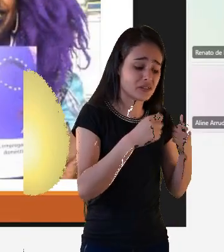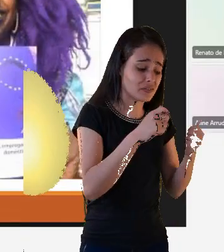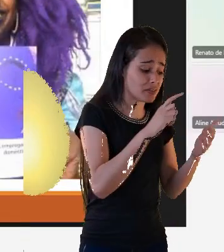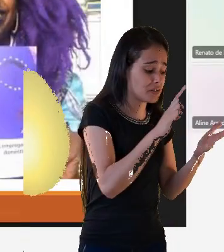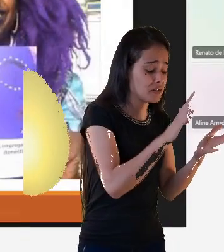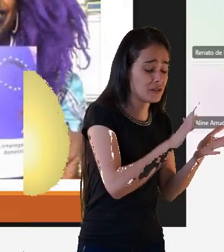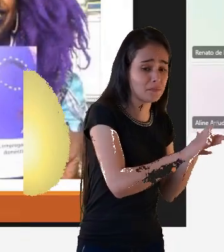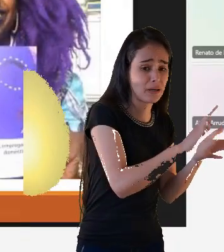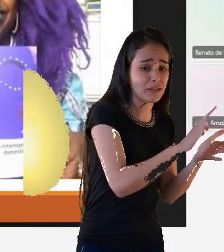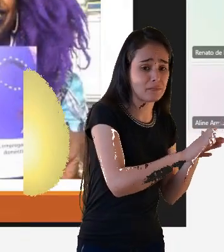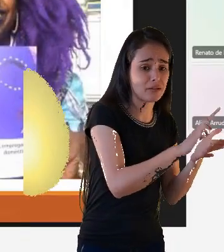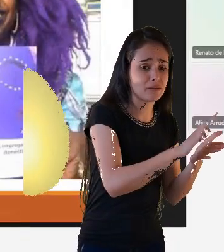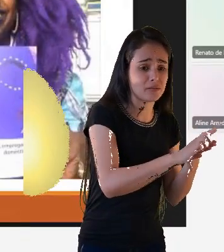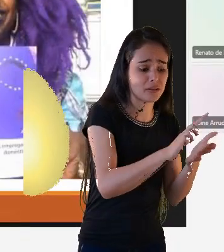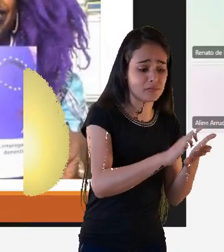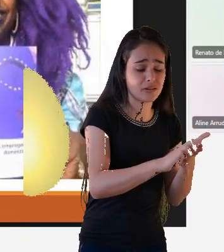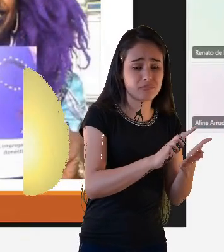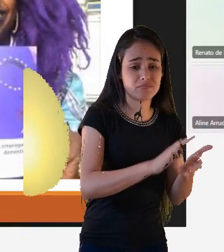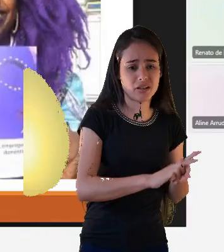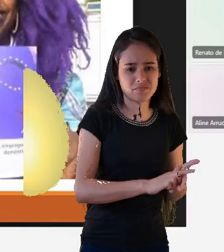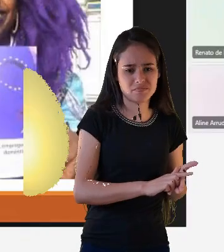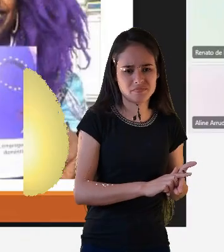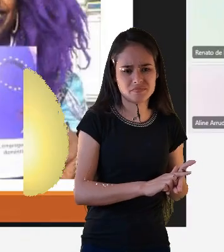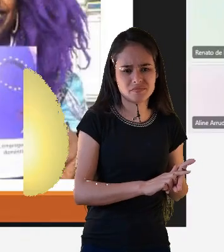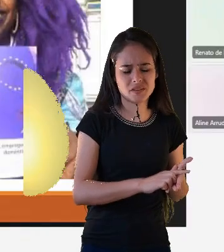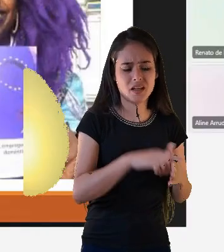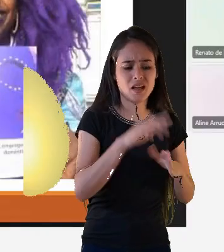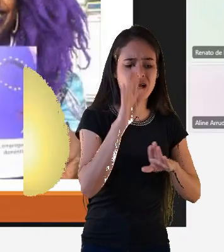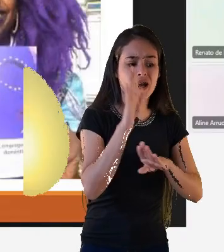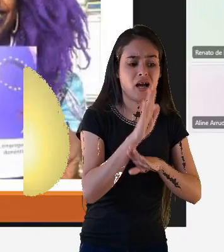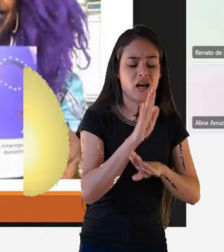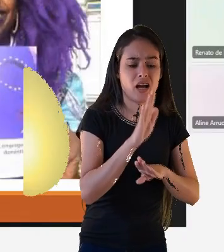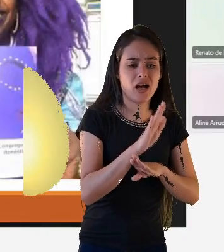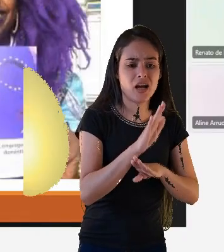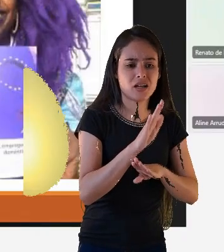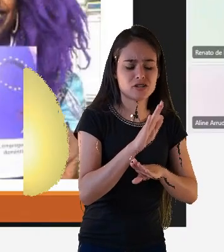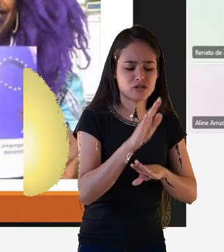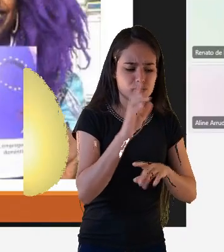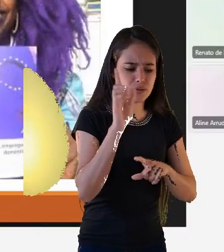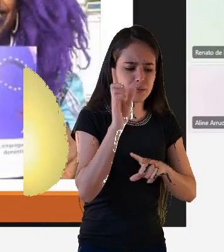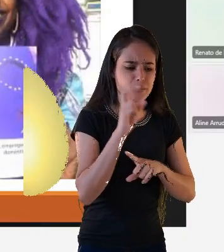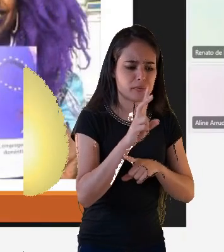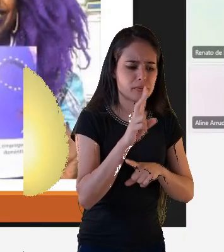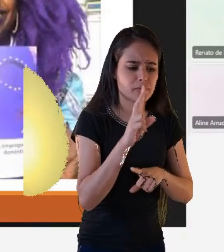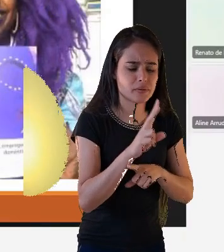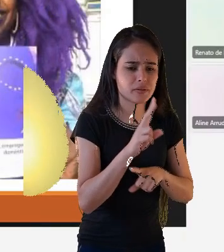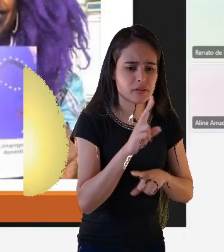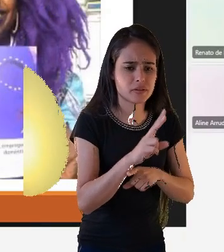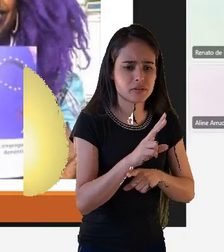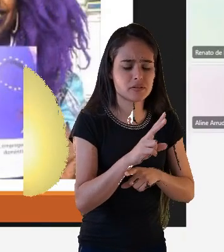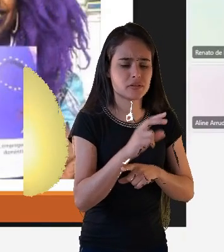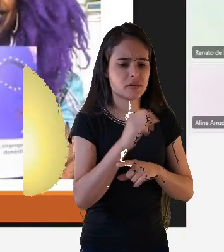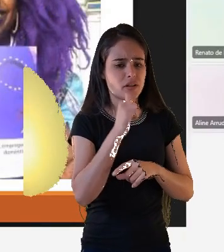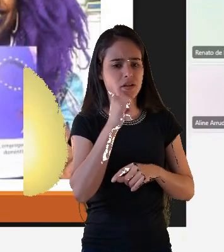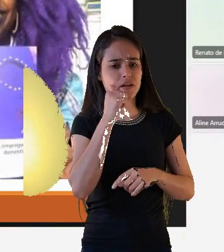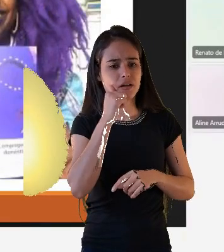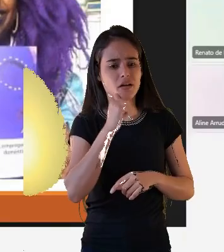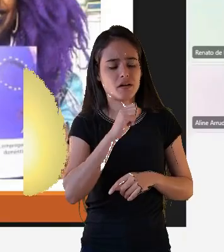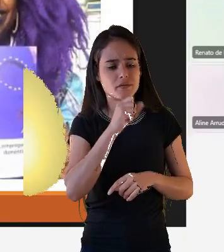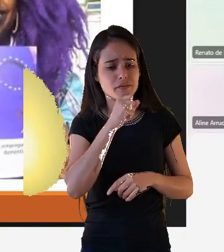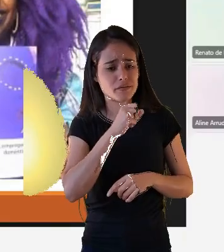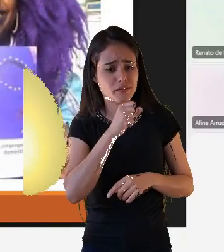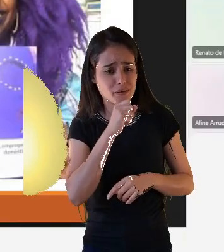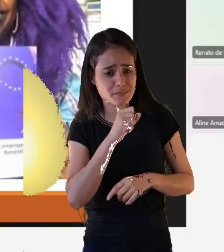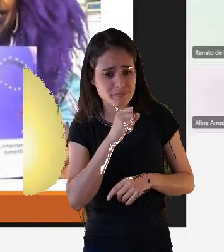que fazer o trabalho de cuidar da minha avó, cuidar de mim, cuidar de todo